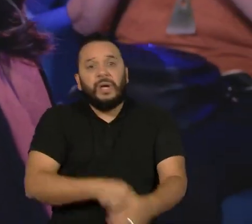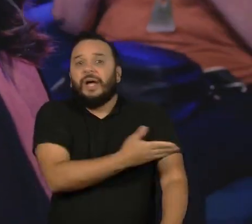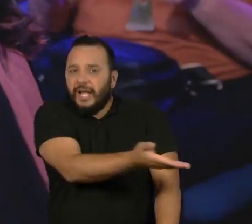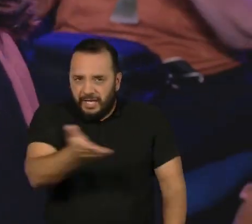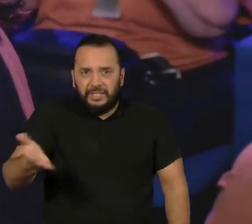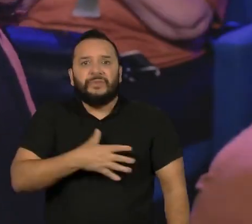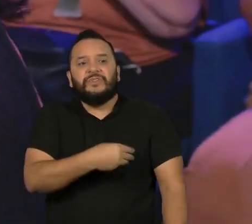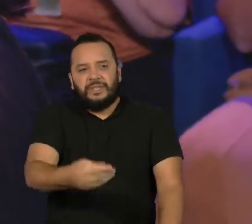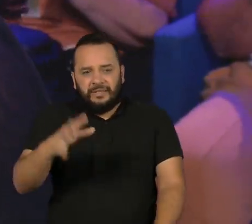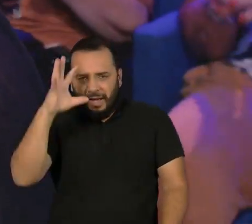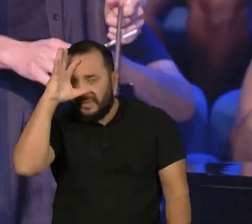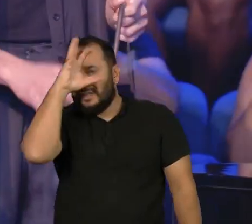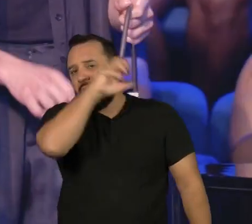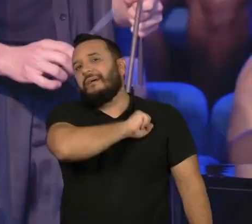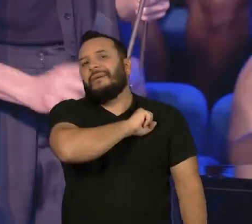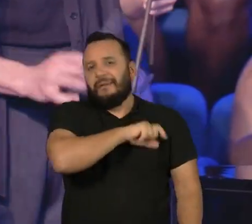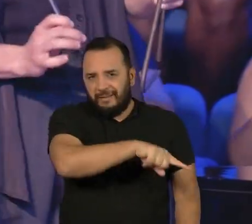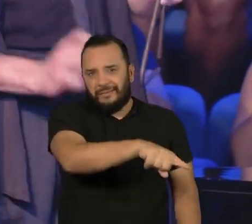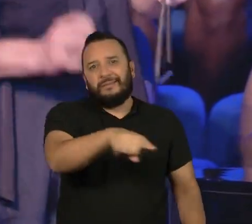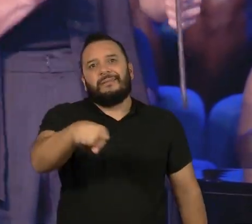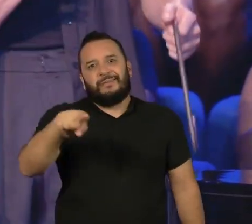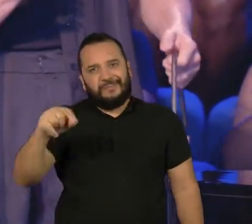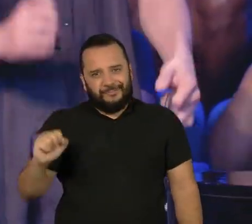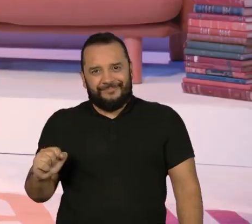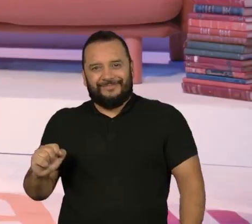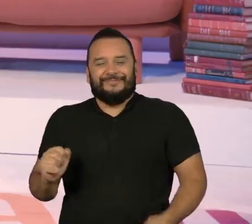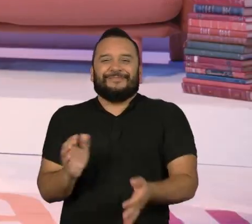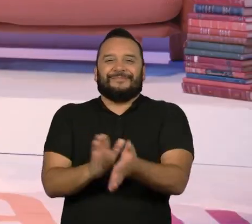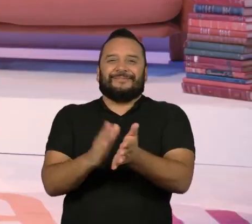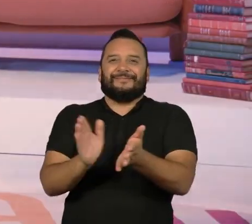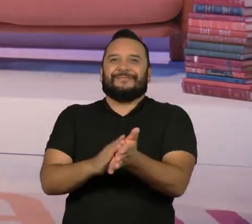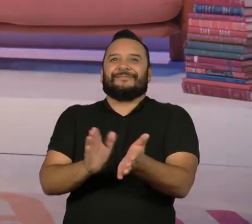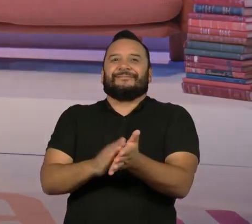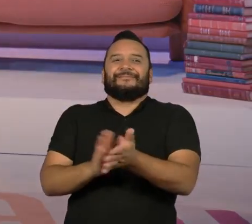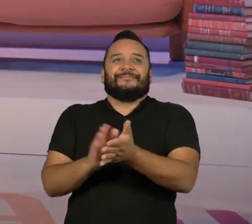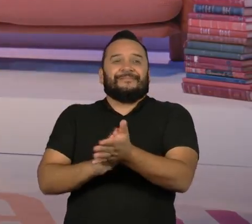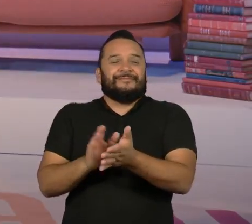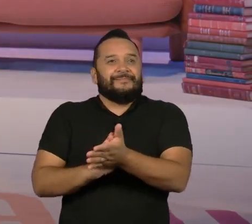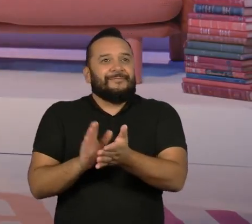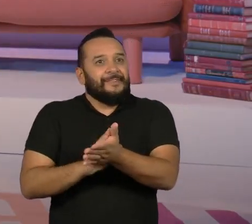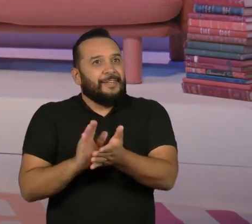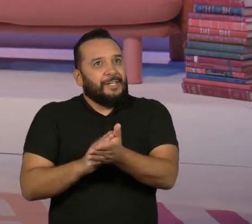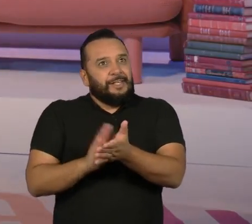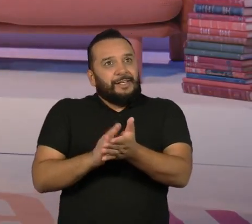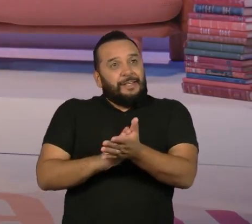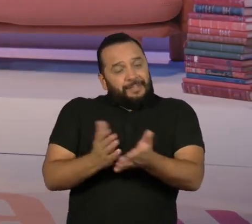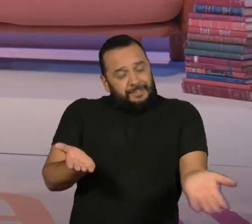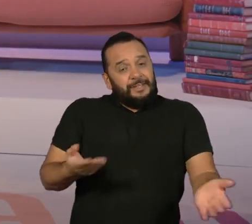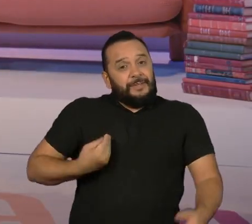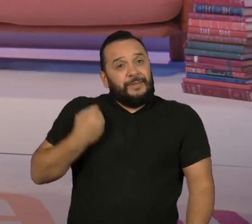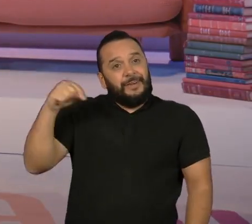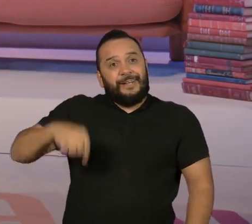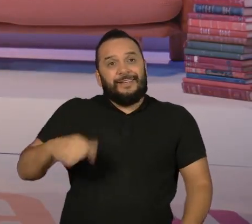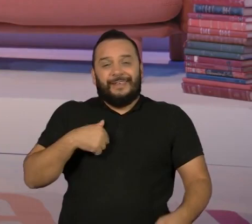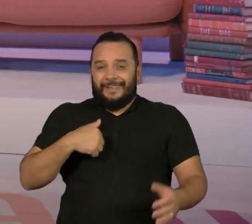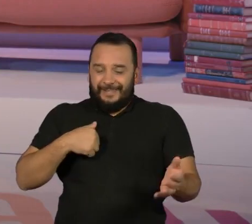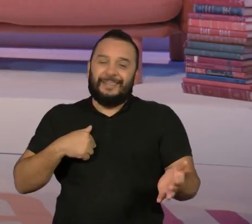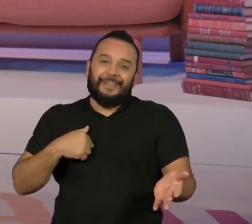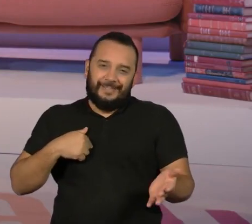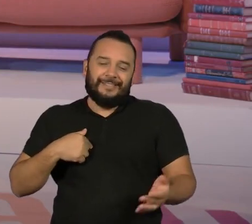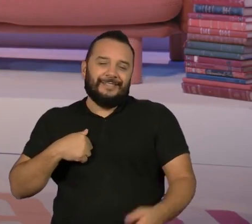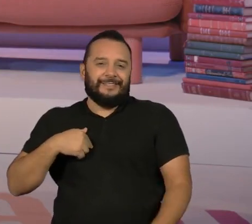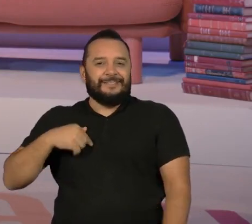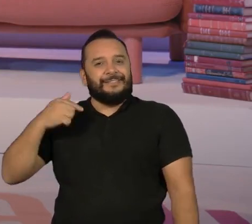a morte, mode eles aprender. Muito bem, estamos aqui, direto desse teatro lindo